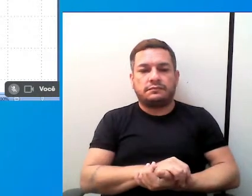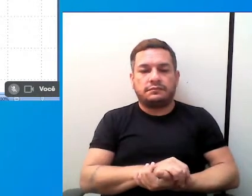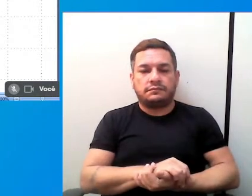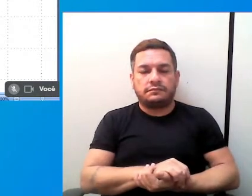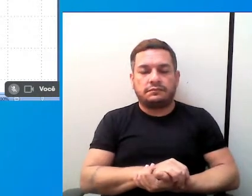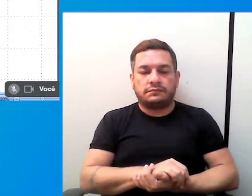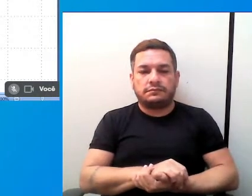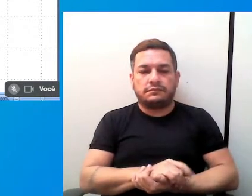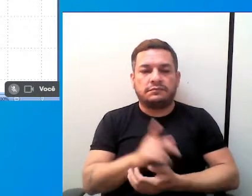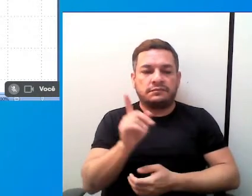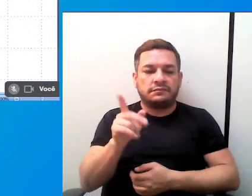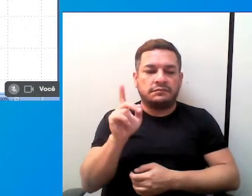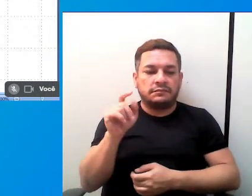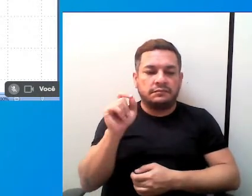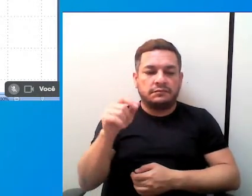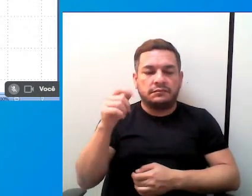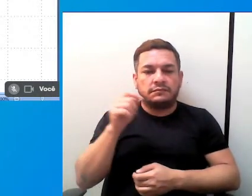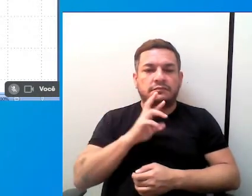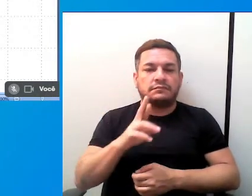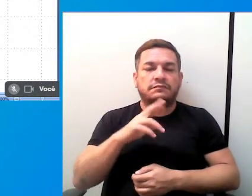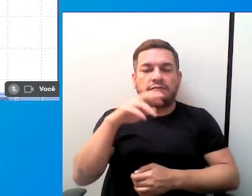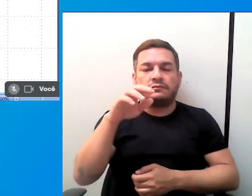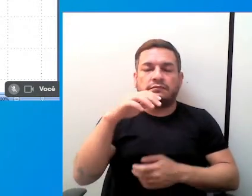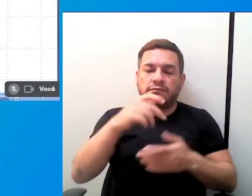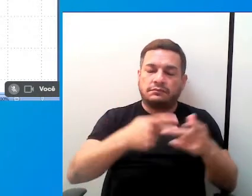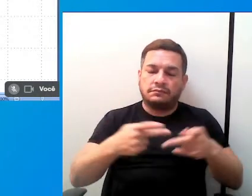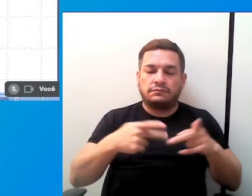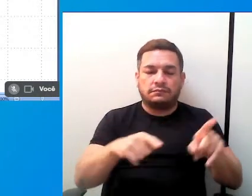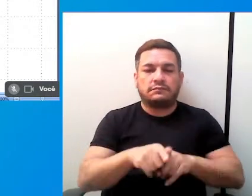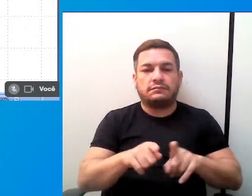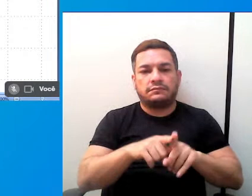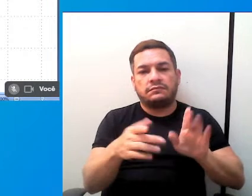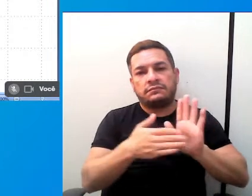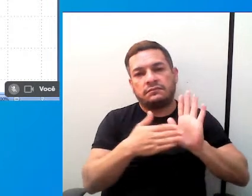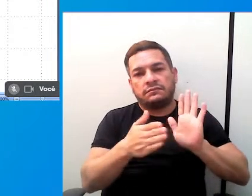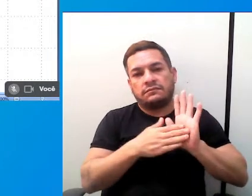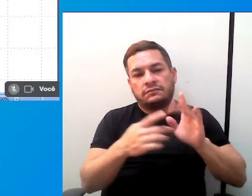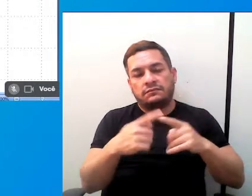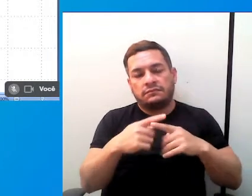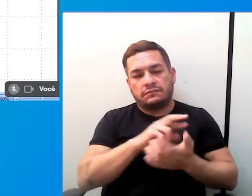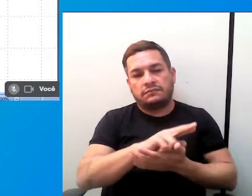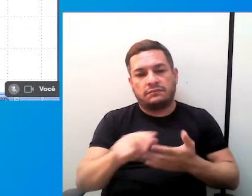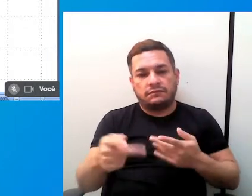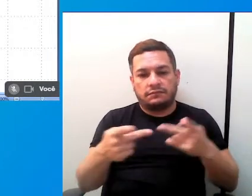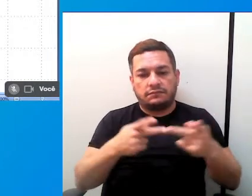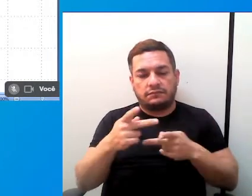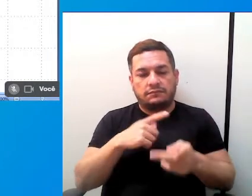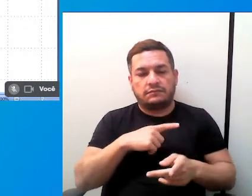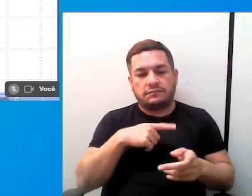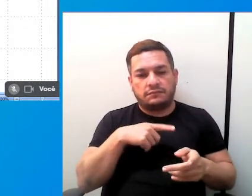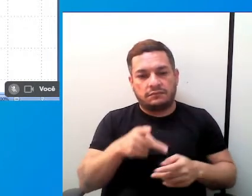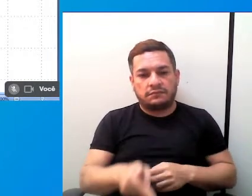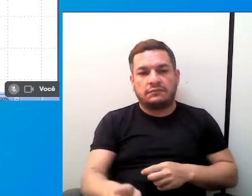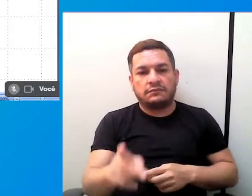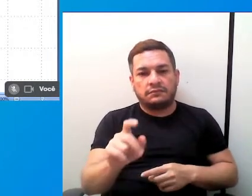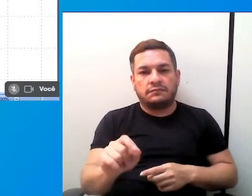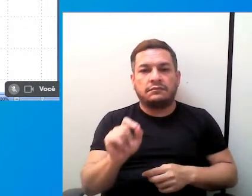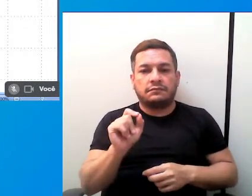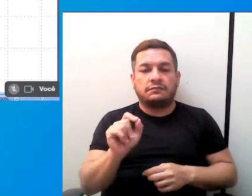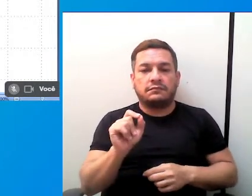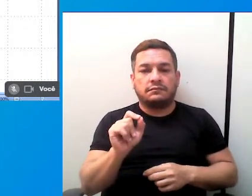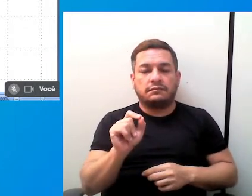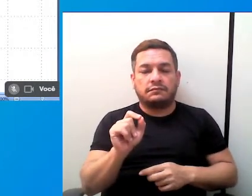avaliam os resultados dos projetos e também fazem propostas, porque vários desses projetos eles tendem a continuar, a serem